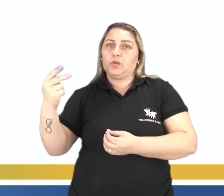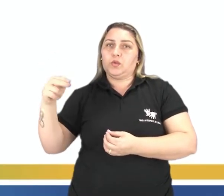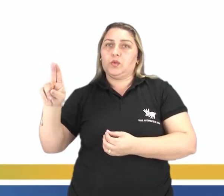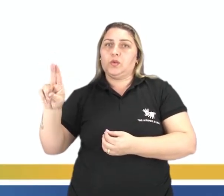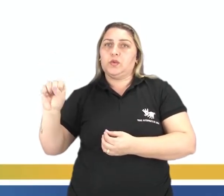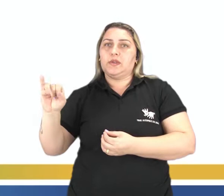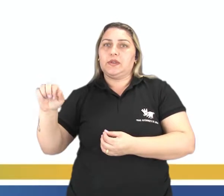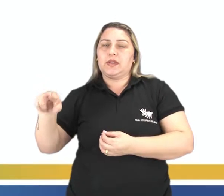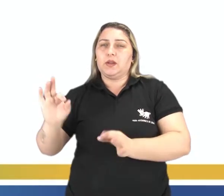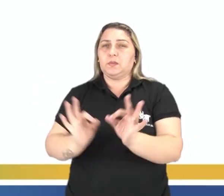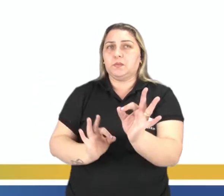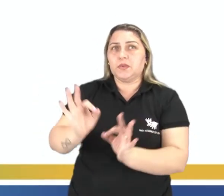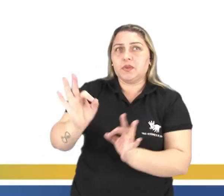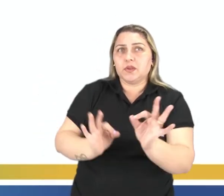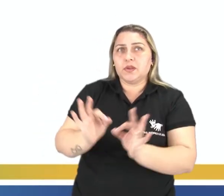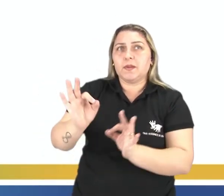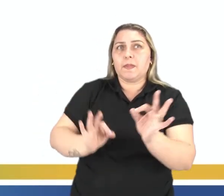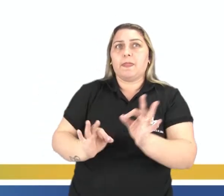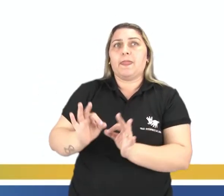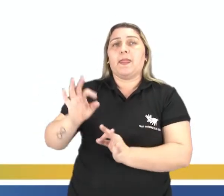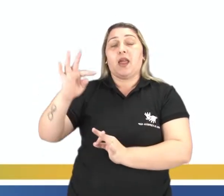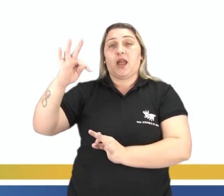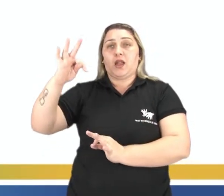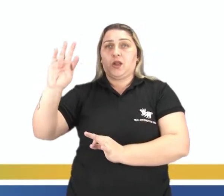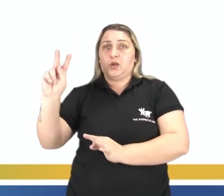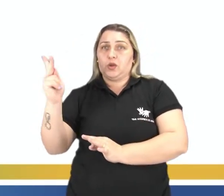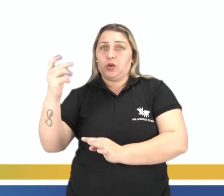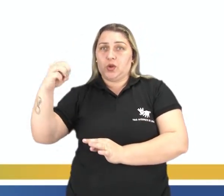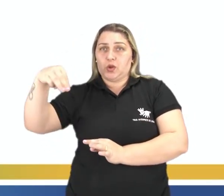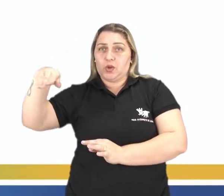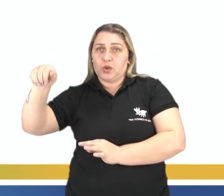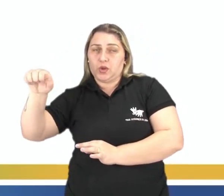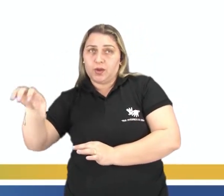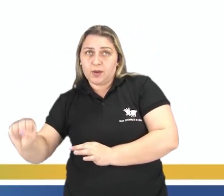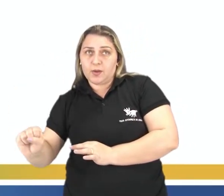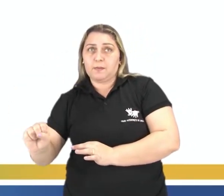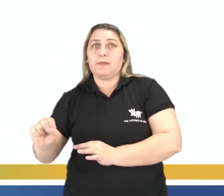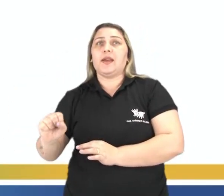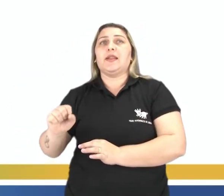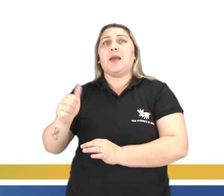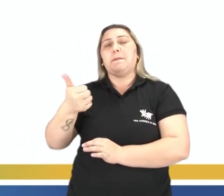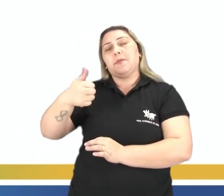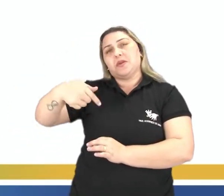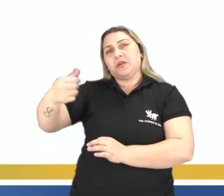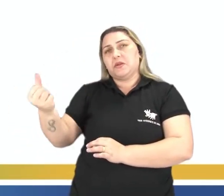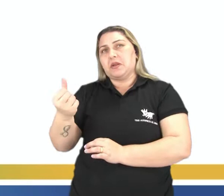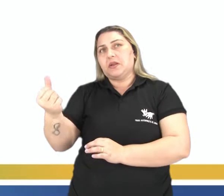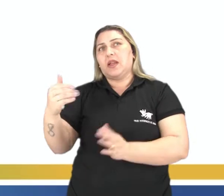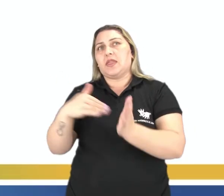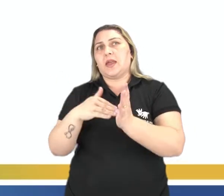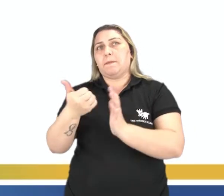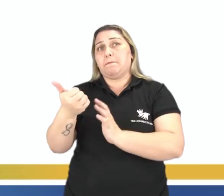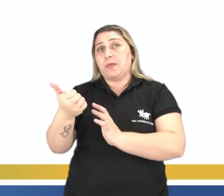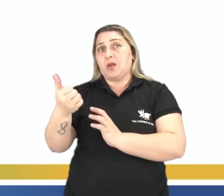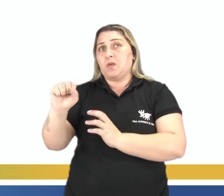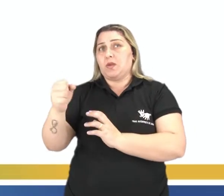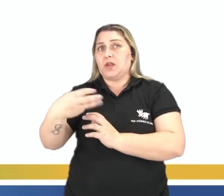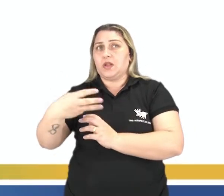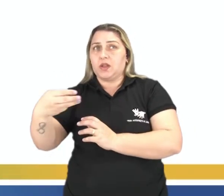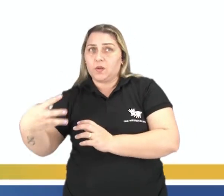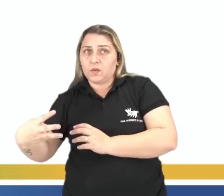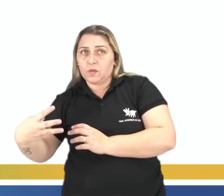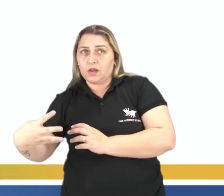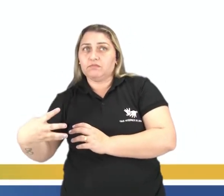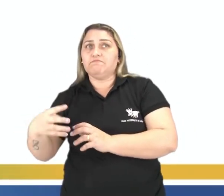malthusiana. Ela foi elaborada por Thomas Robert Malthus, Ele data ali de 1766 a